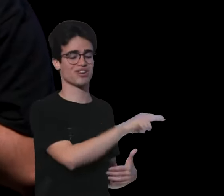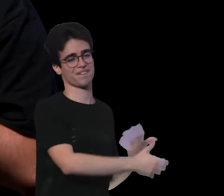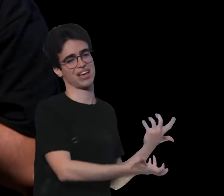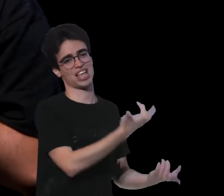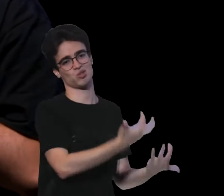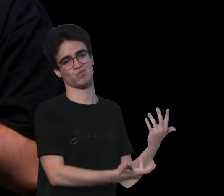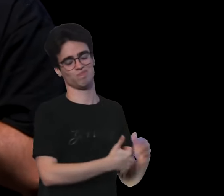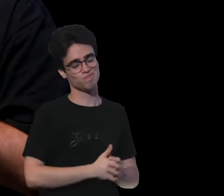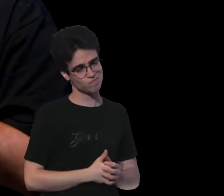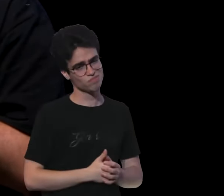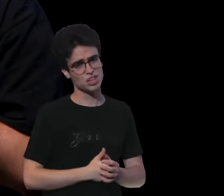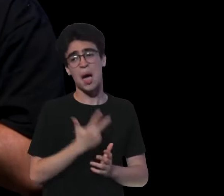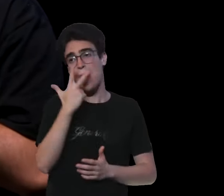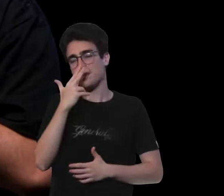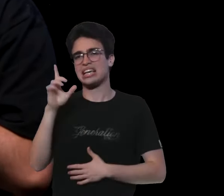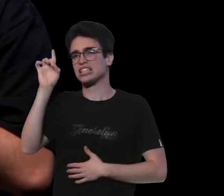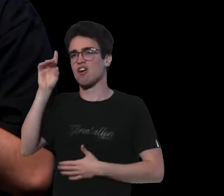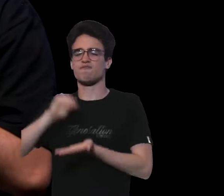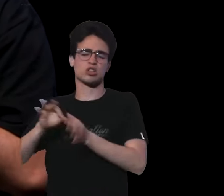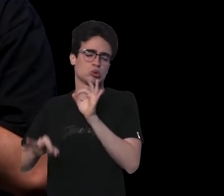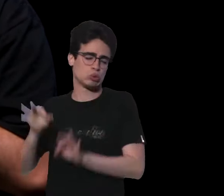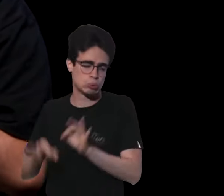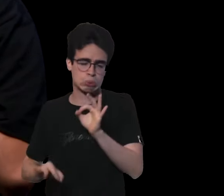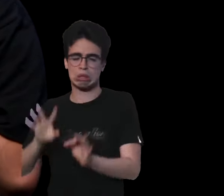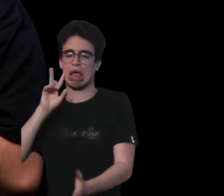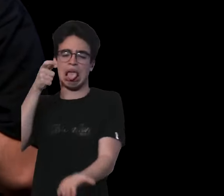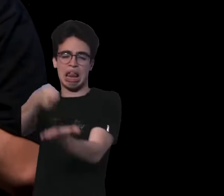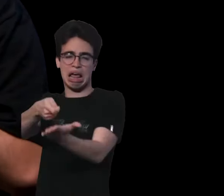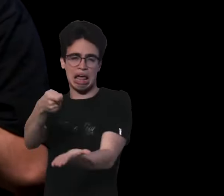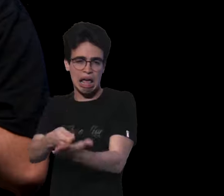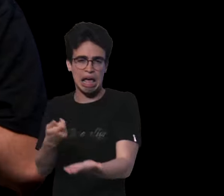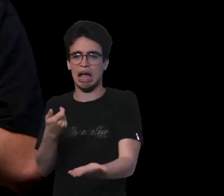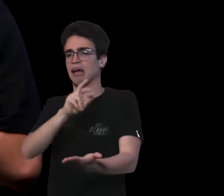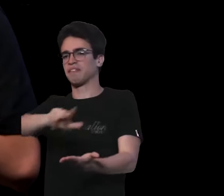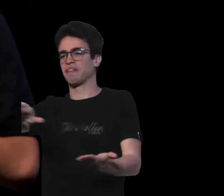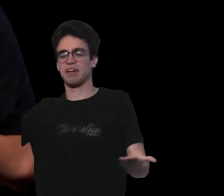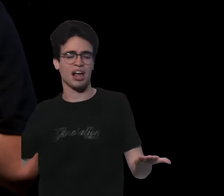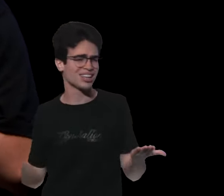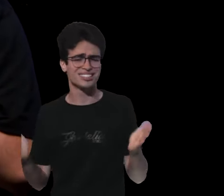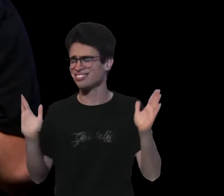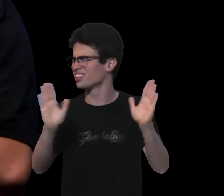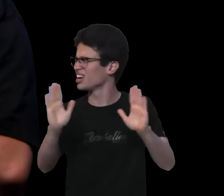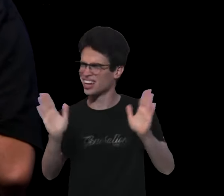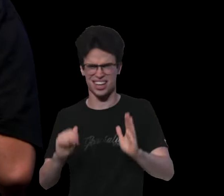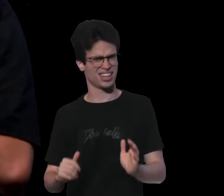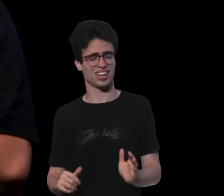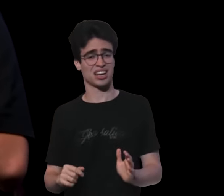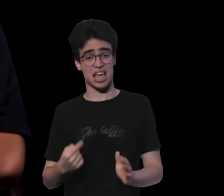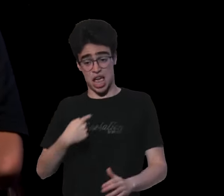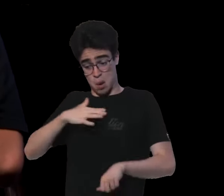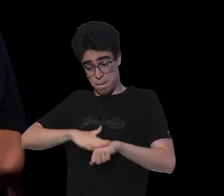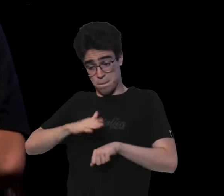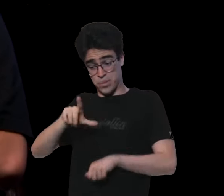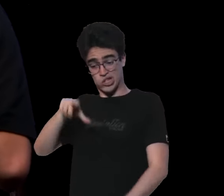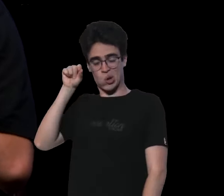E não é que Deus é injusto, um ditador que faz virar churrasquinho do diabo quem Ele não gosta, não é isso. A escolha é minha e